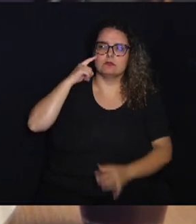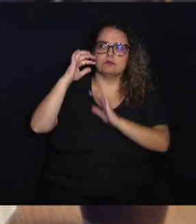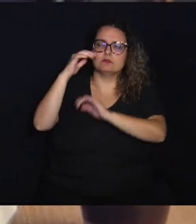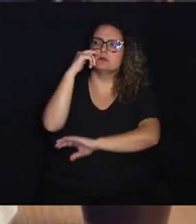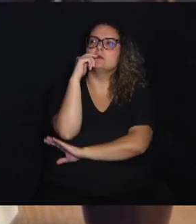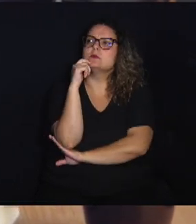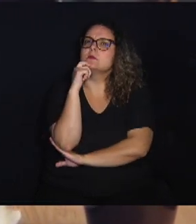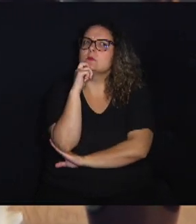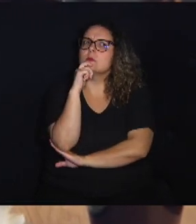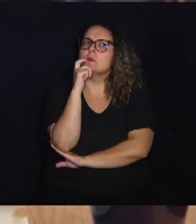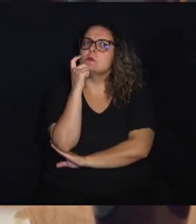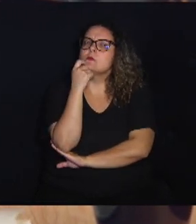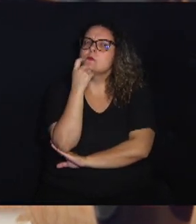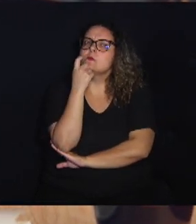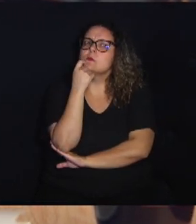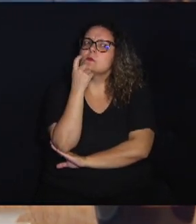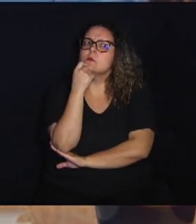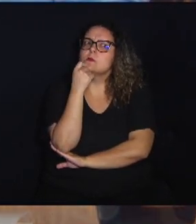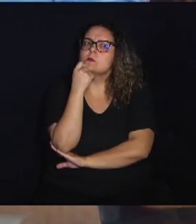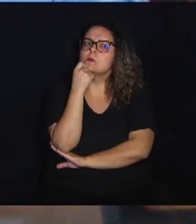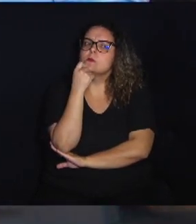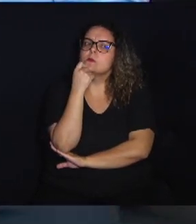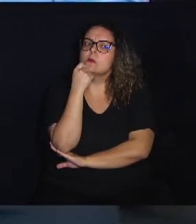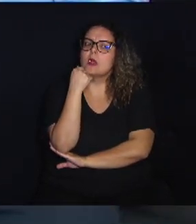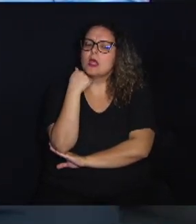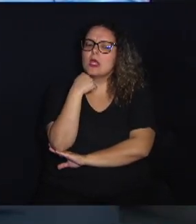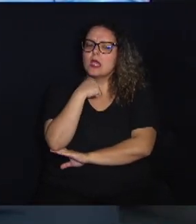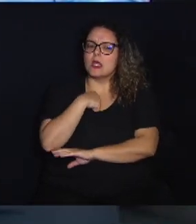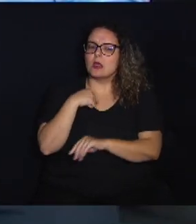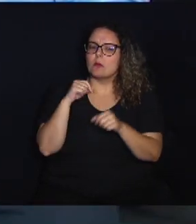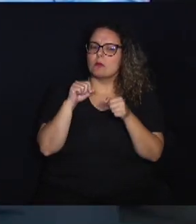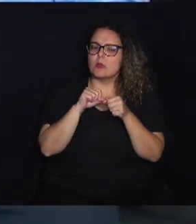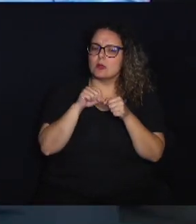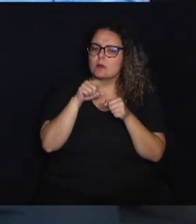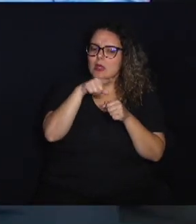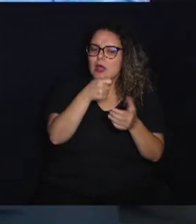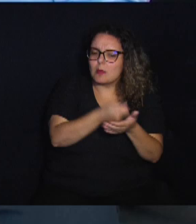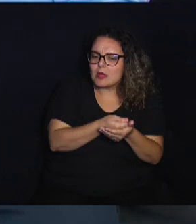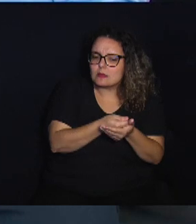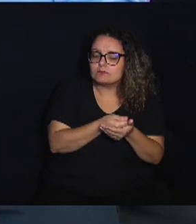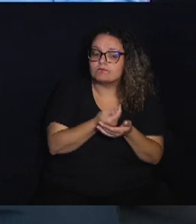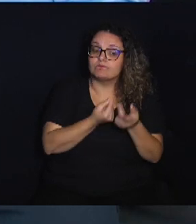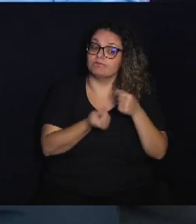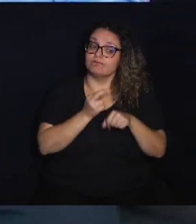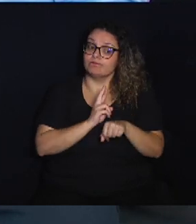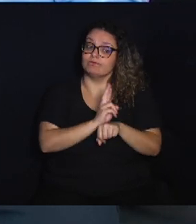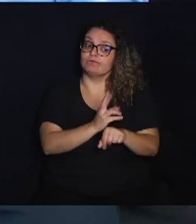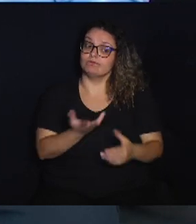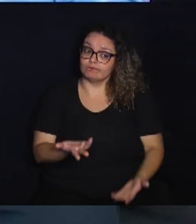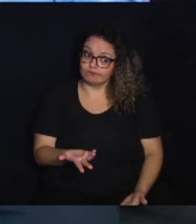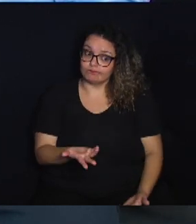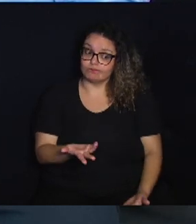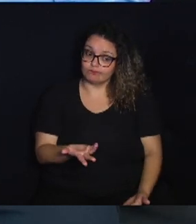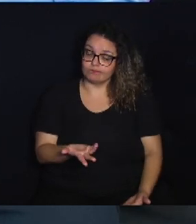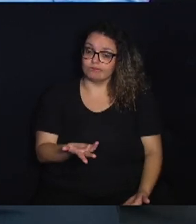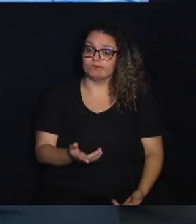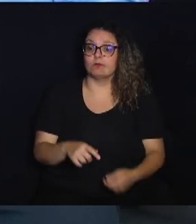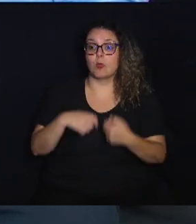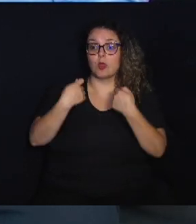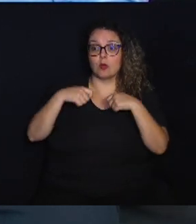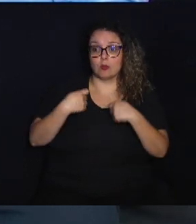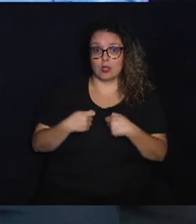bem, eu preciso, para essas realizações, eu preciso de recursos financeiros. Então, eu